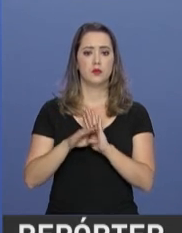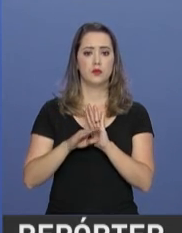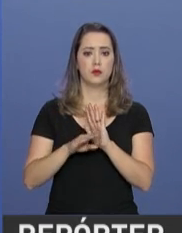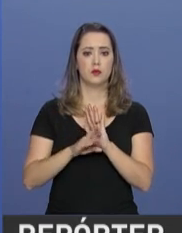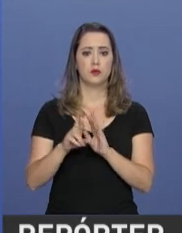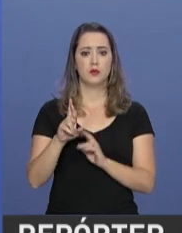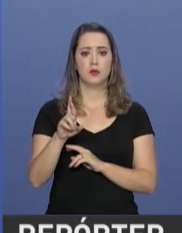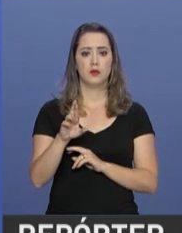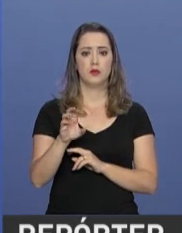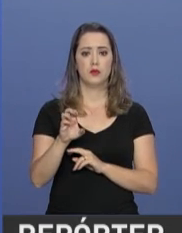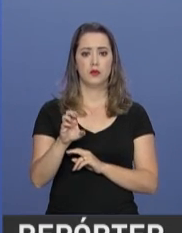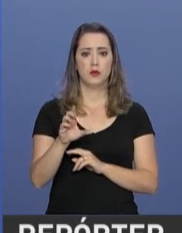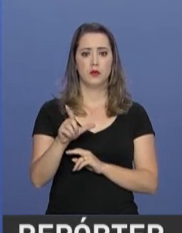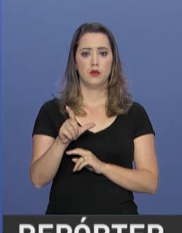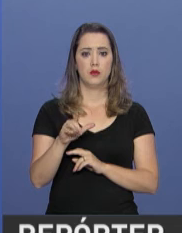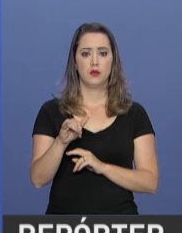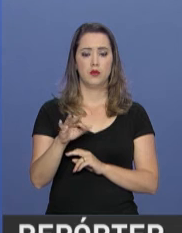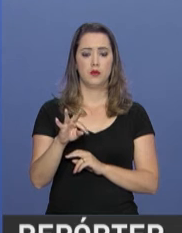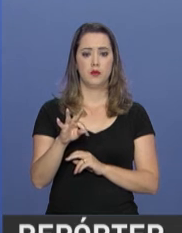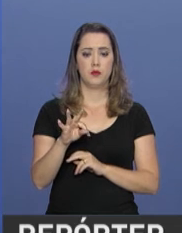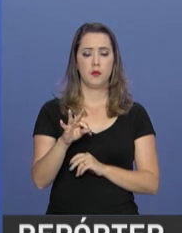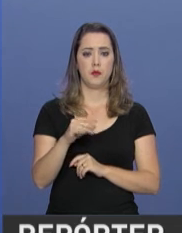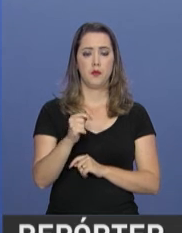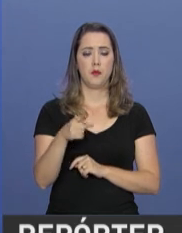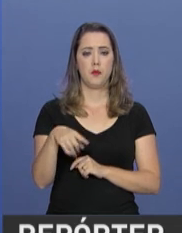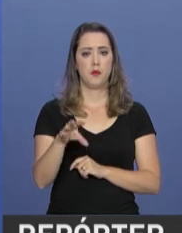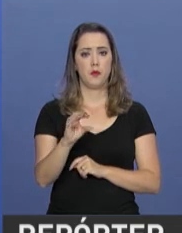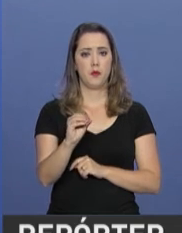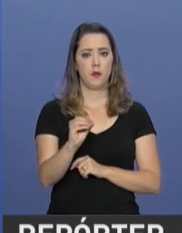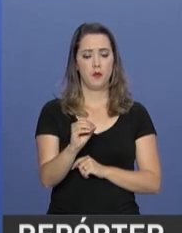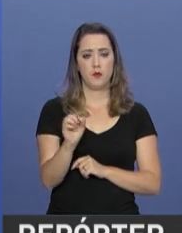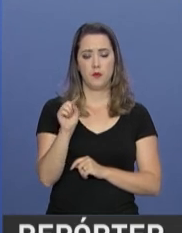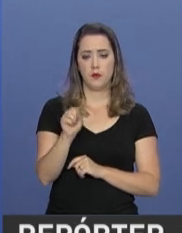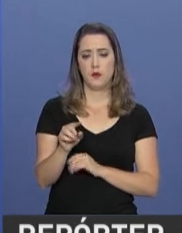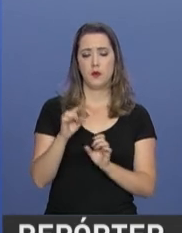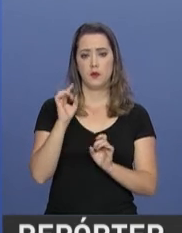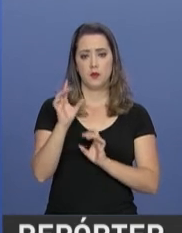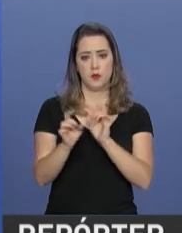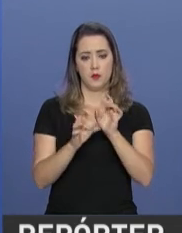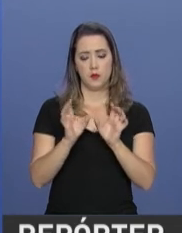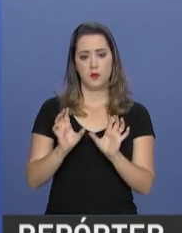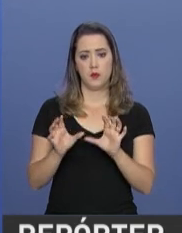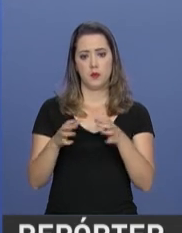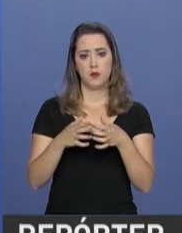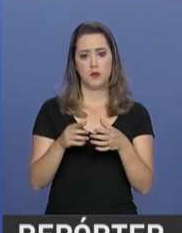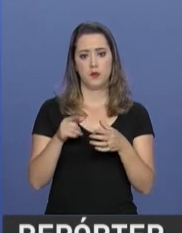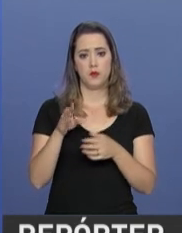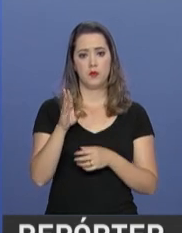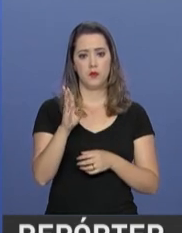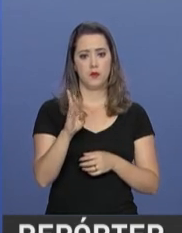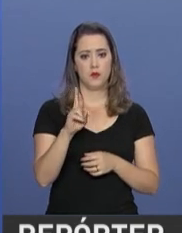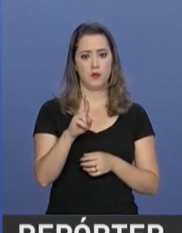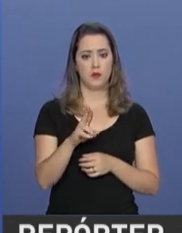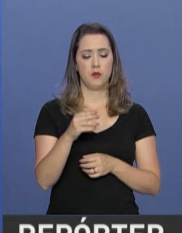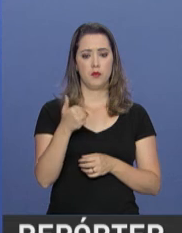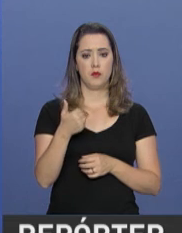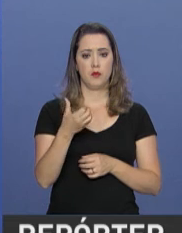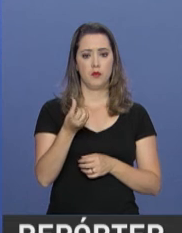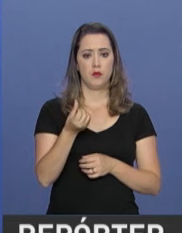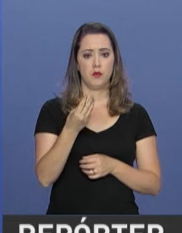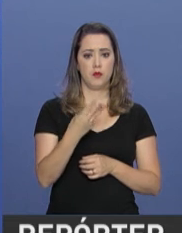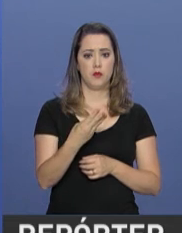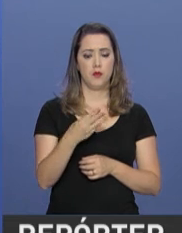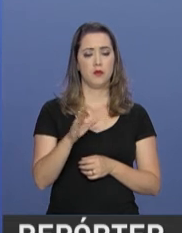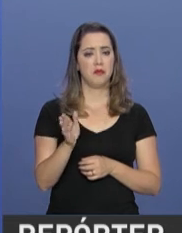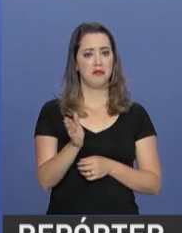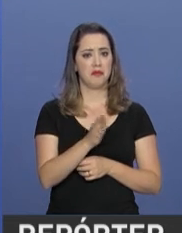licitação especificamente é nós temos a br 163 br 0